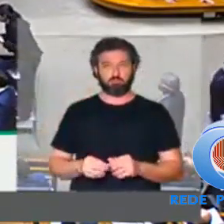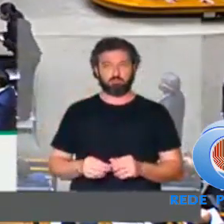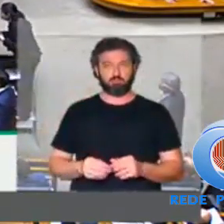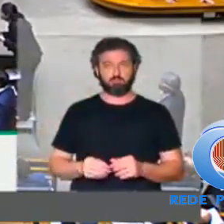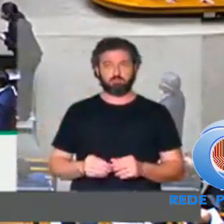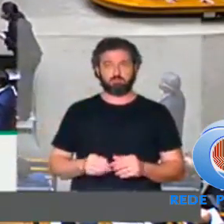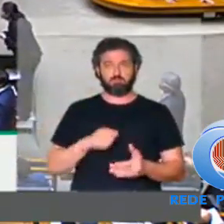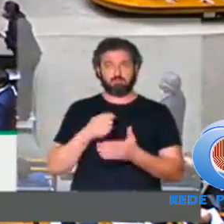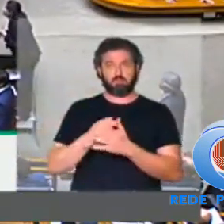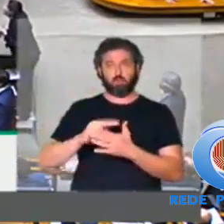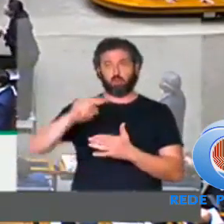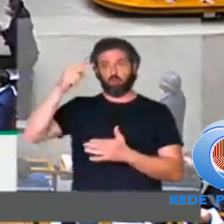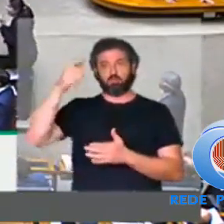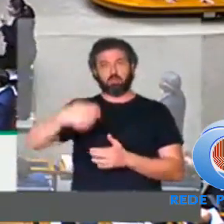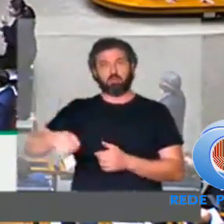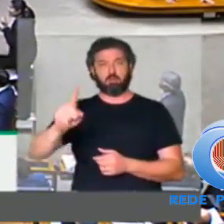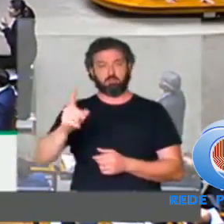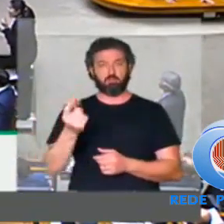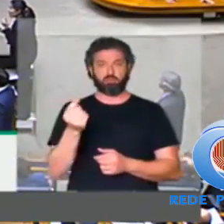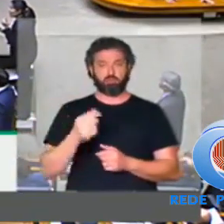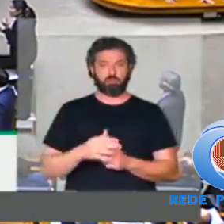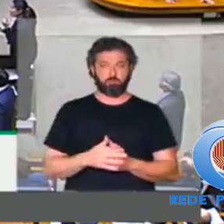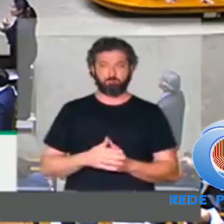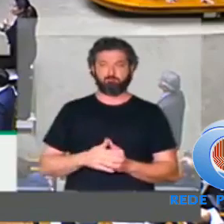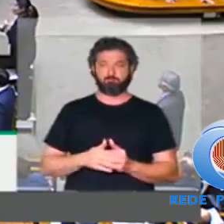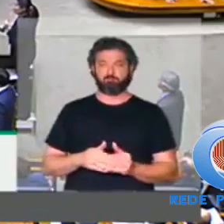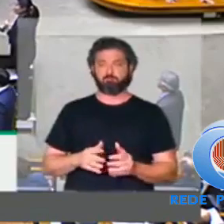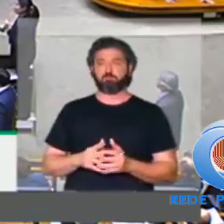mais ter esse pagamento em dobro.